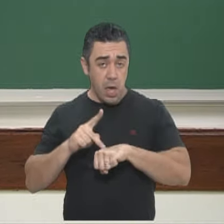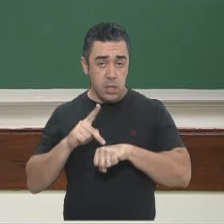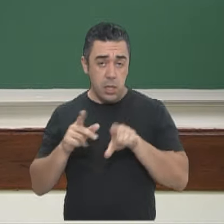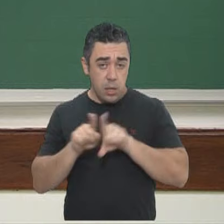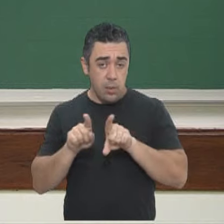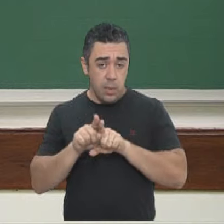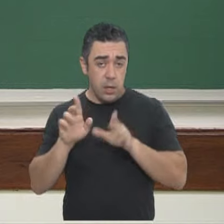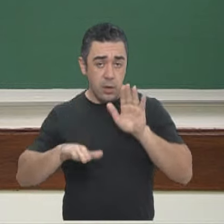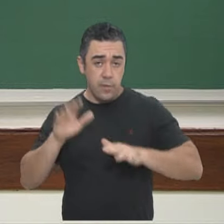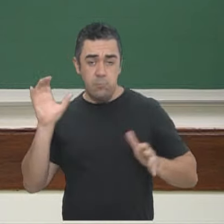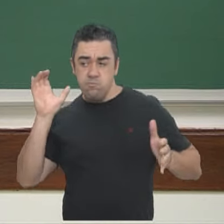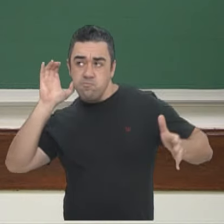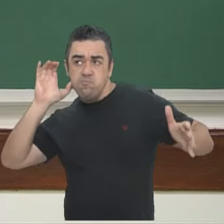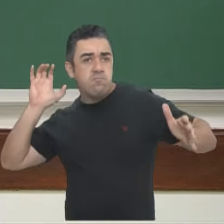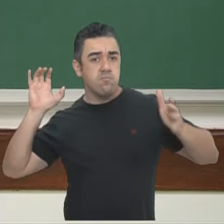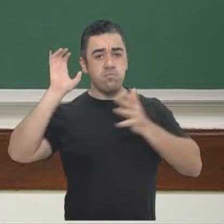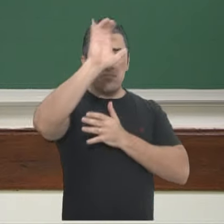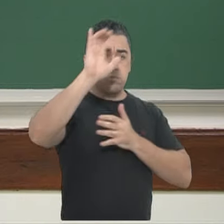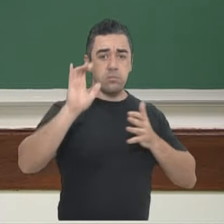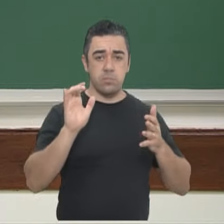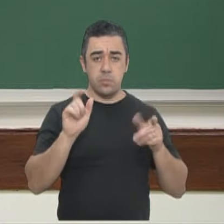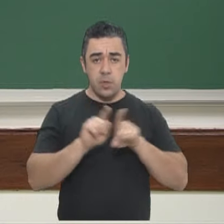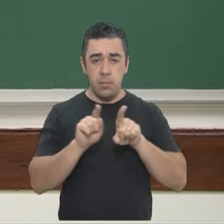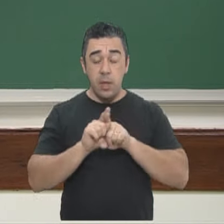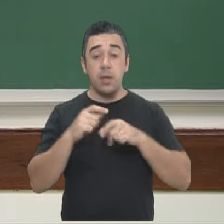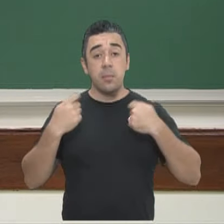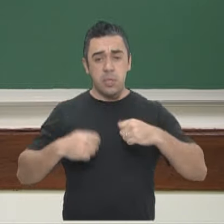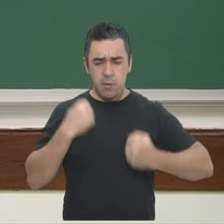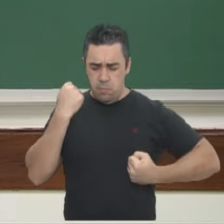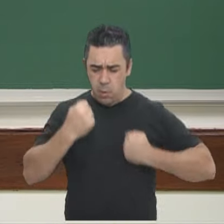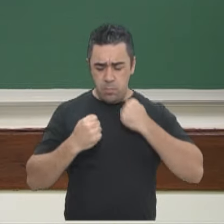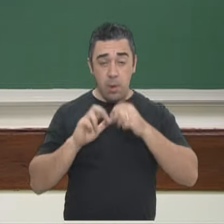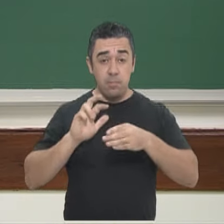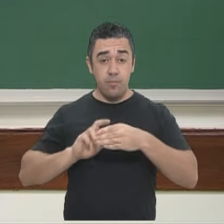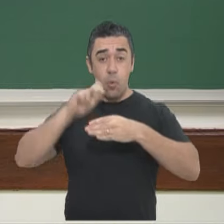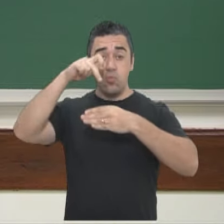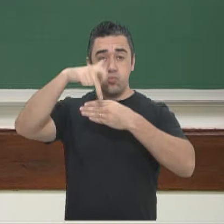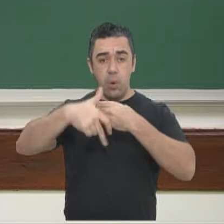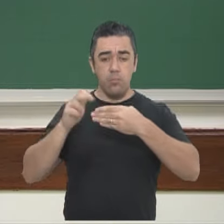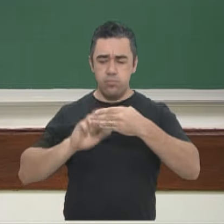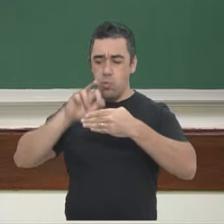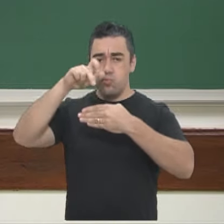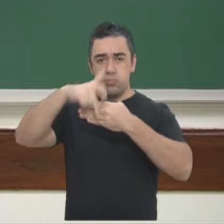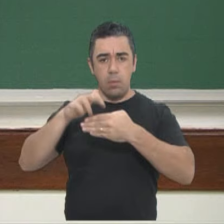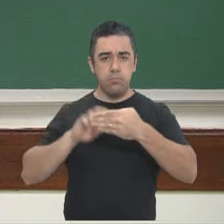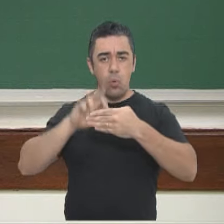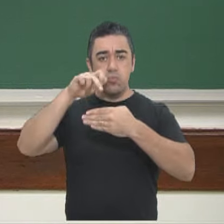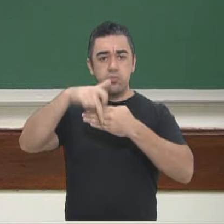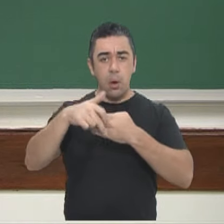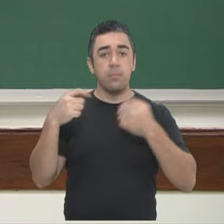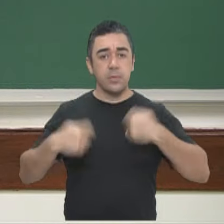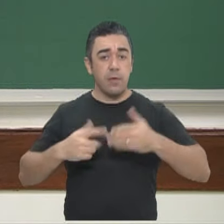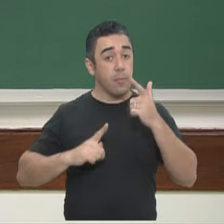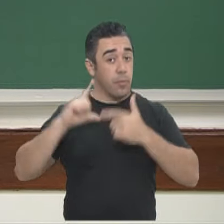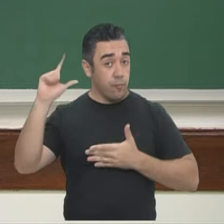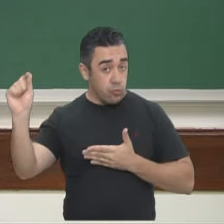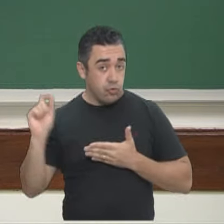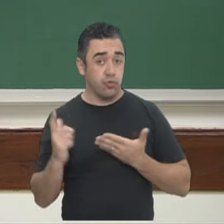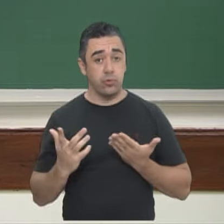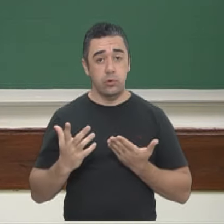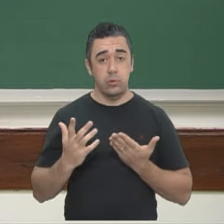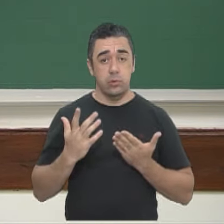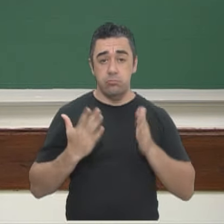objeto, ele precisava saltar por cima de algum obstáculo, tanto para fugir quanto